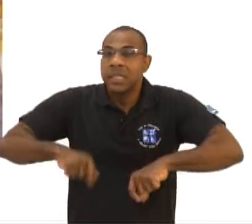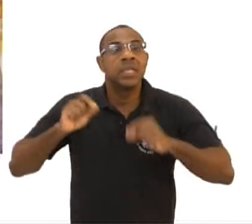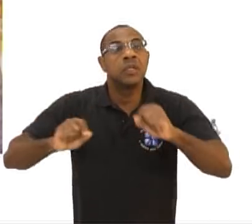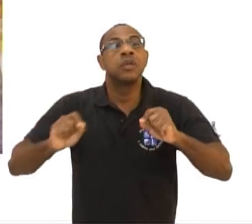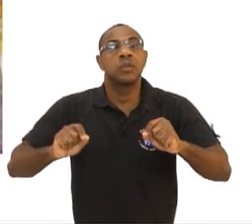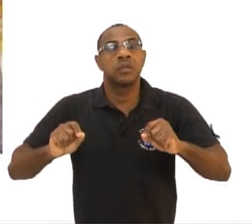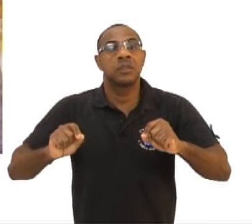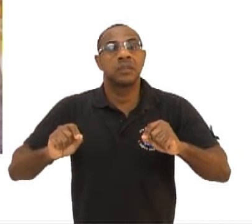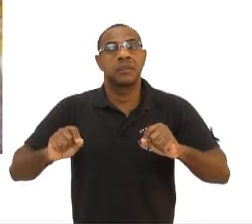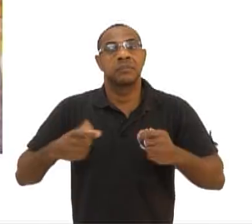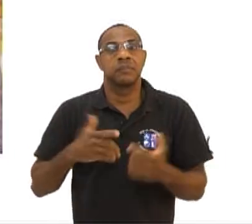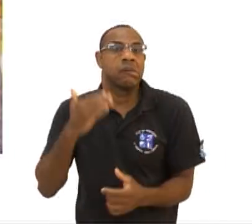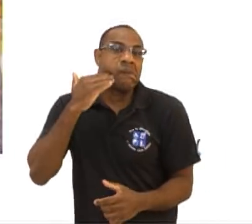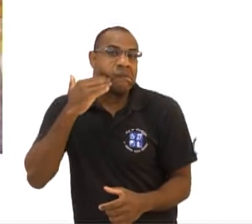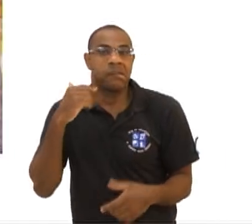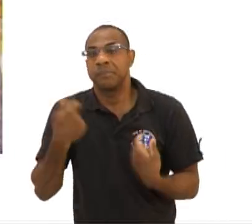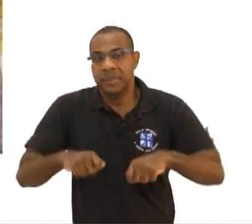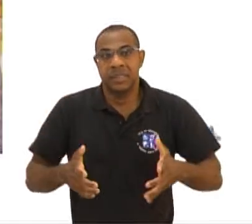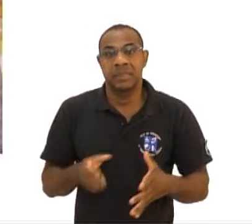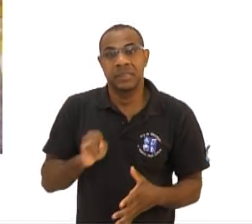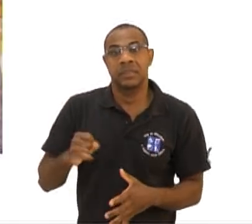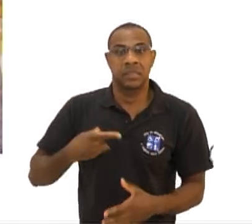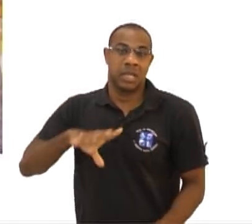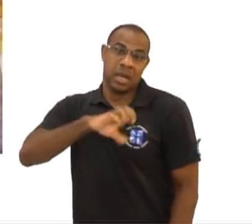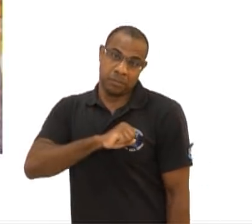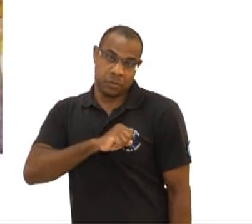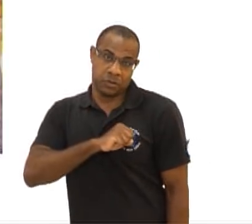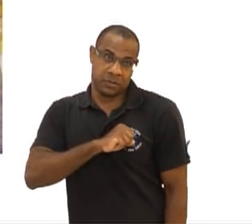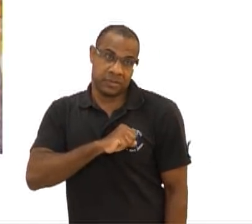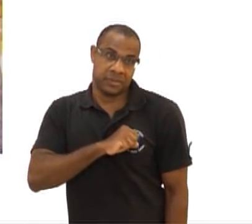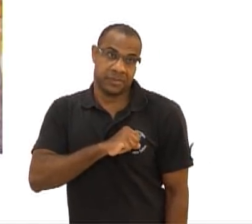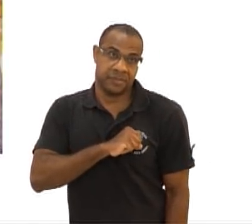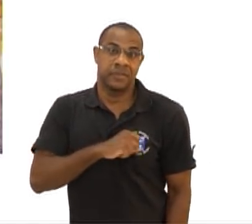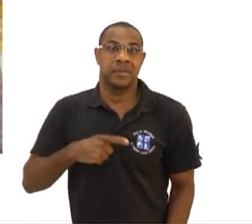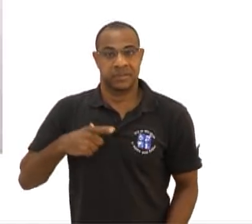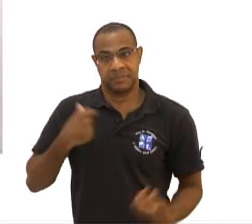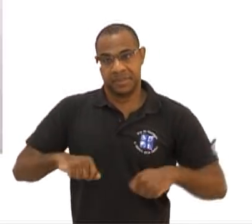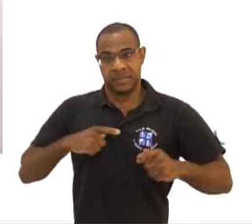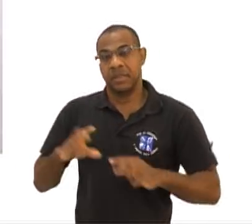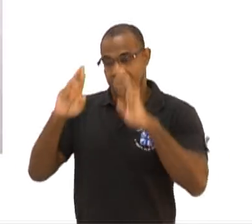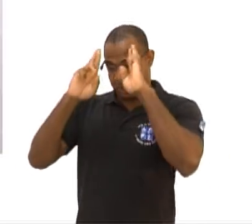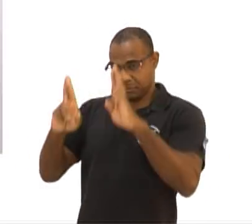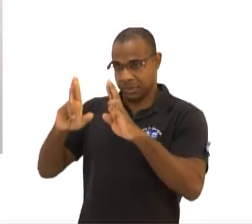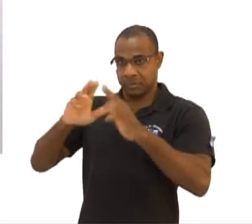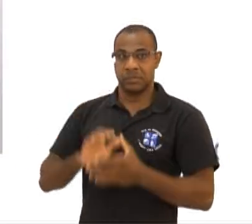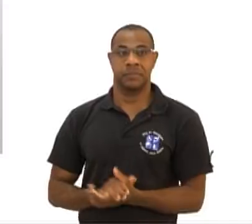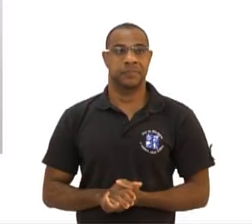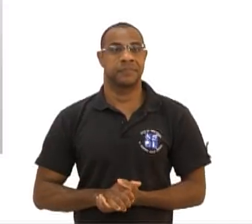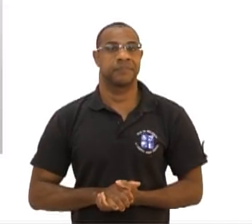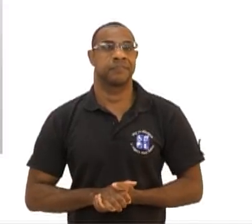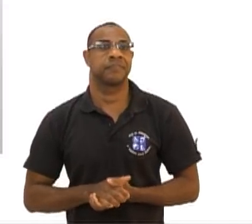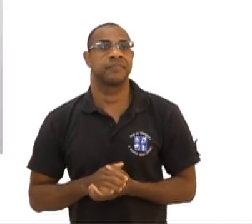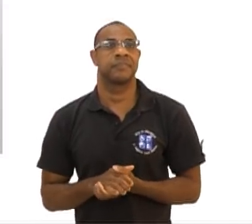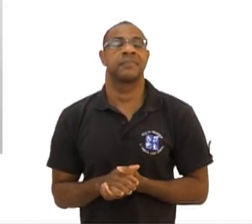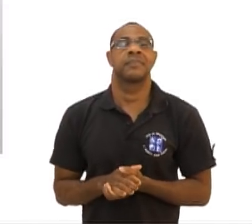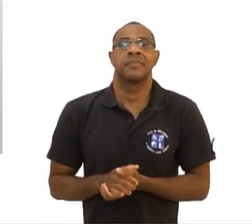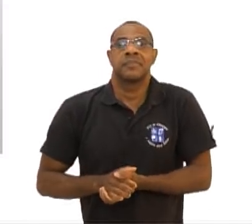precisa ser perfeito, mas se não puder ser amor, seja pelo menos respeito.